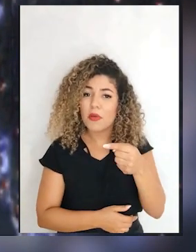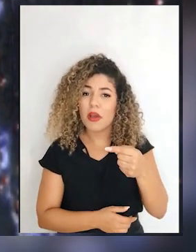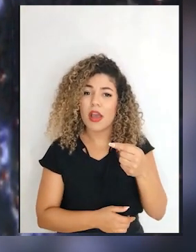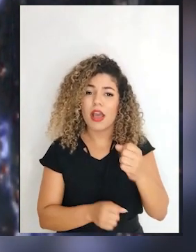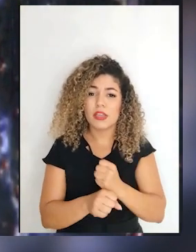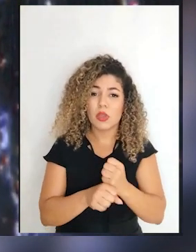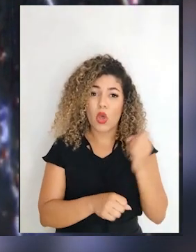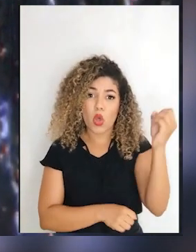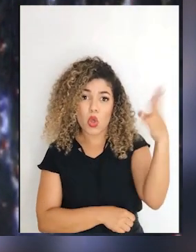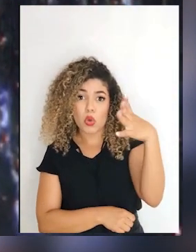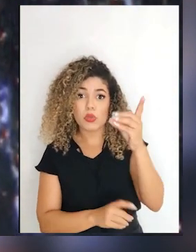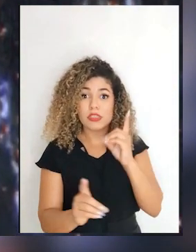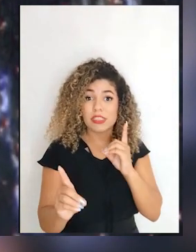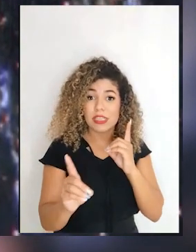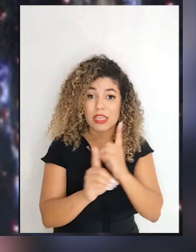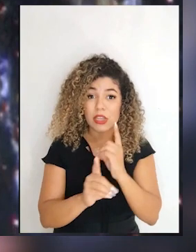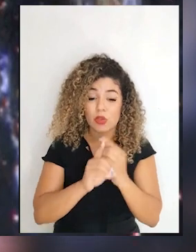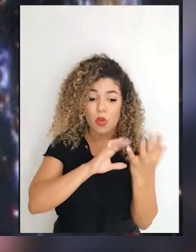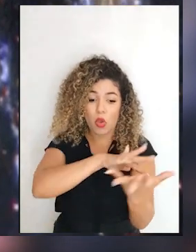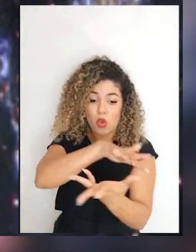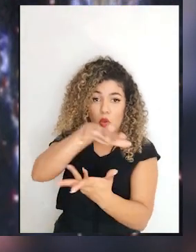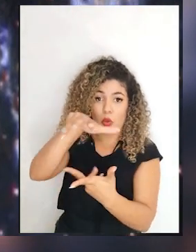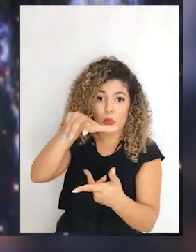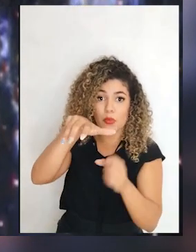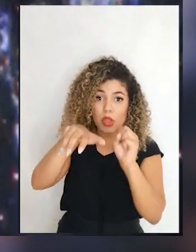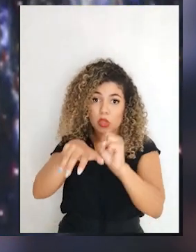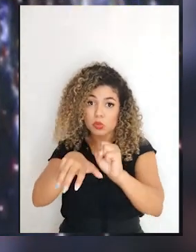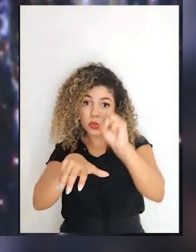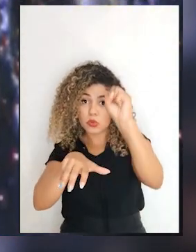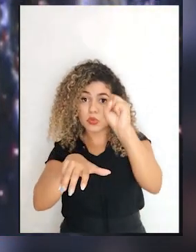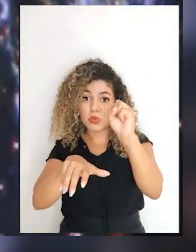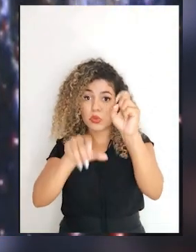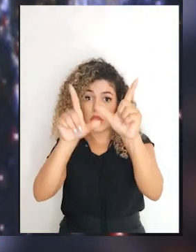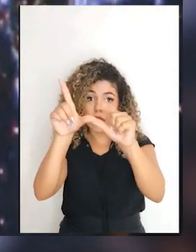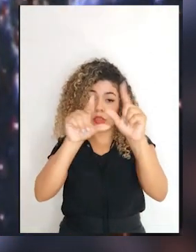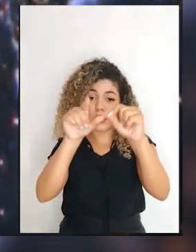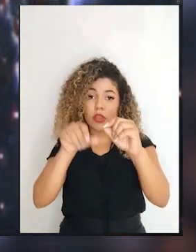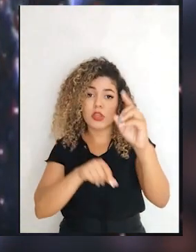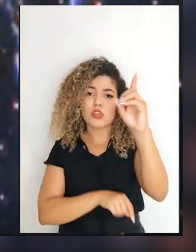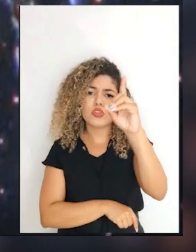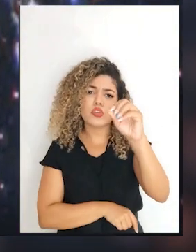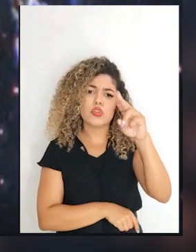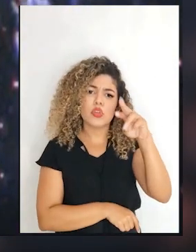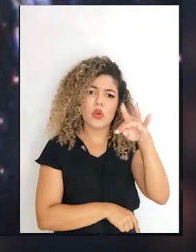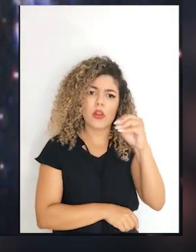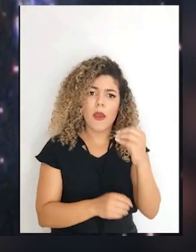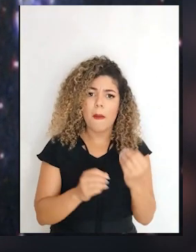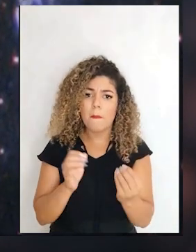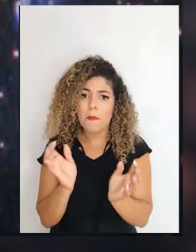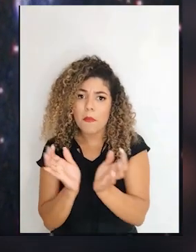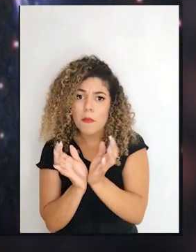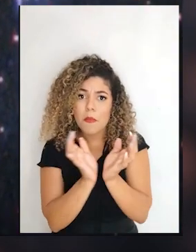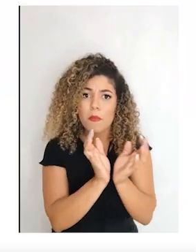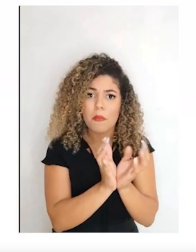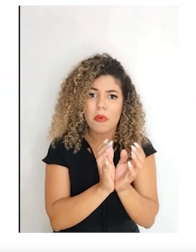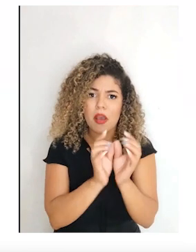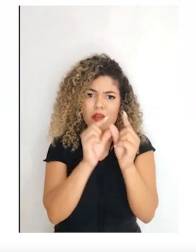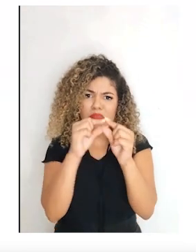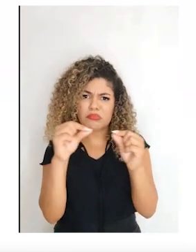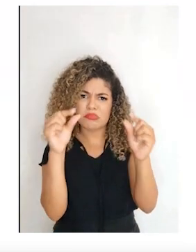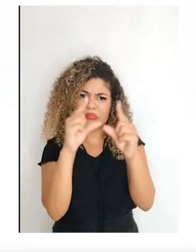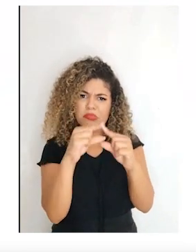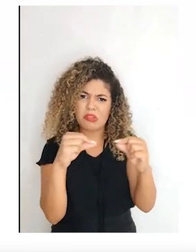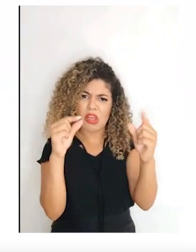de Dorado, e formam filamentos intrincados em laranja e azul que remetem a fogos de artifício.